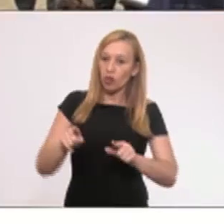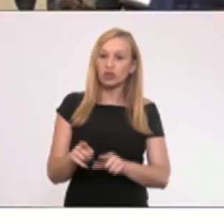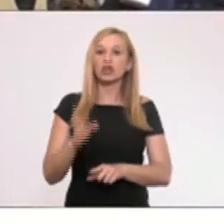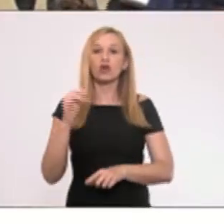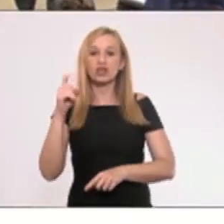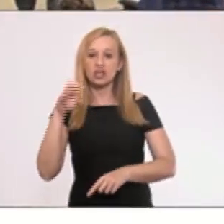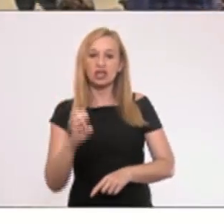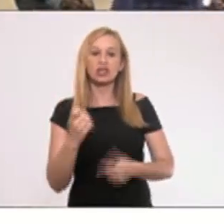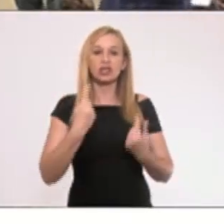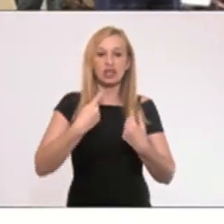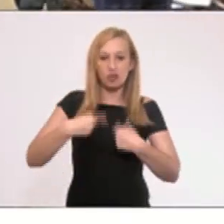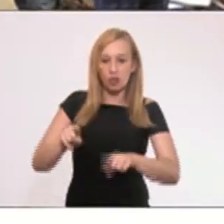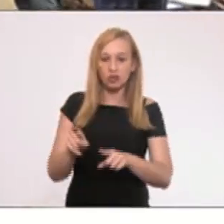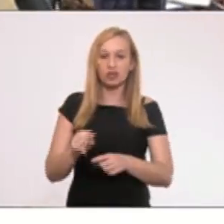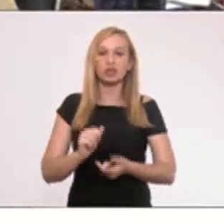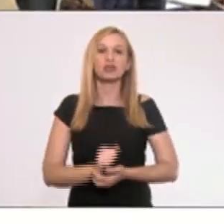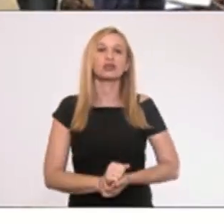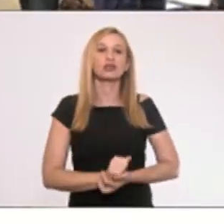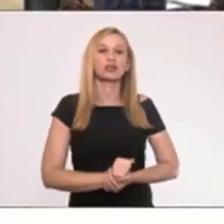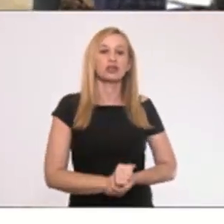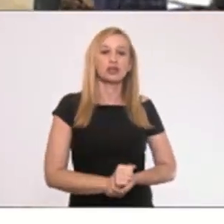Rosane Félix contra.